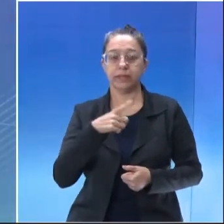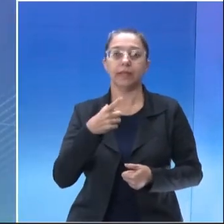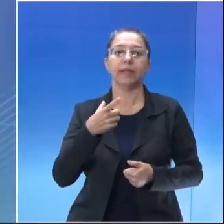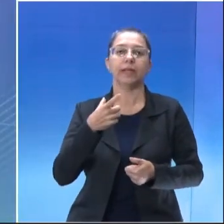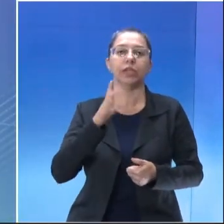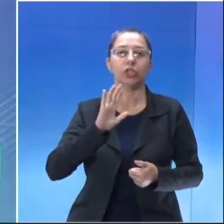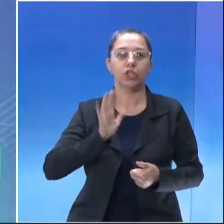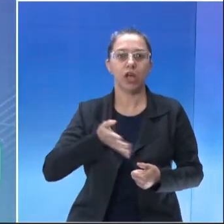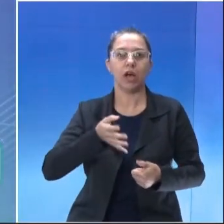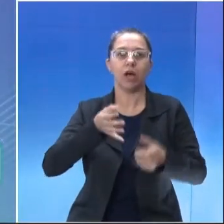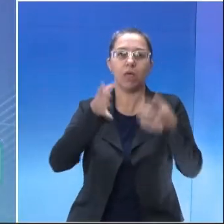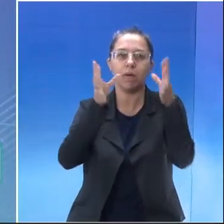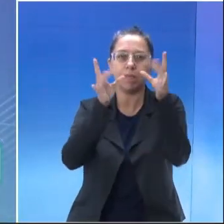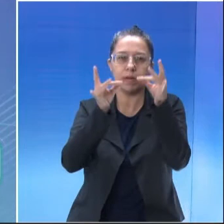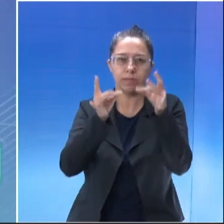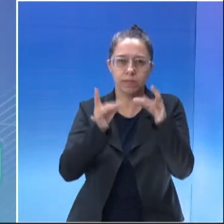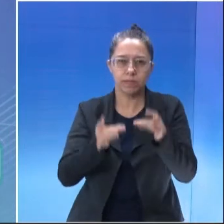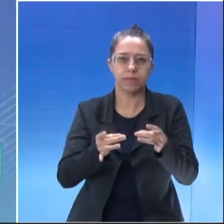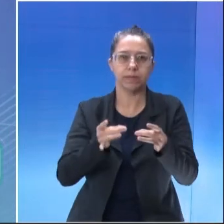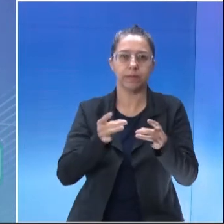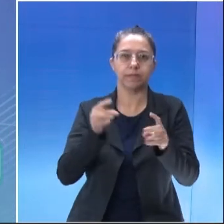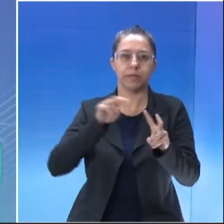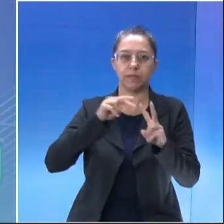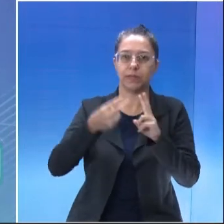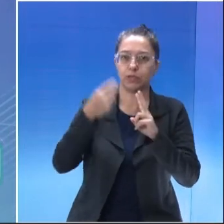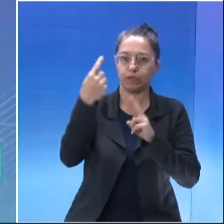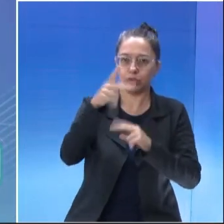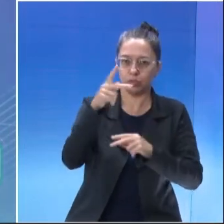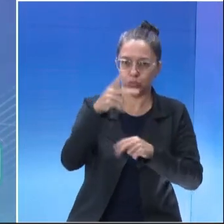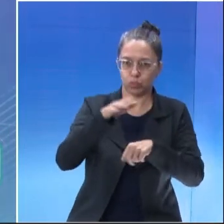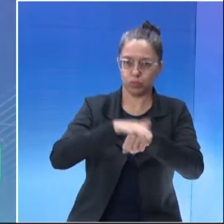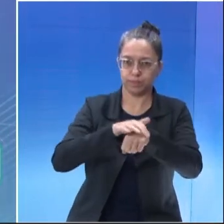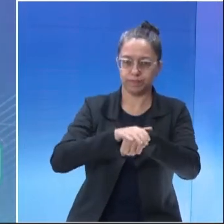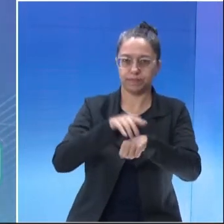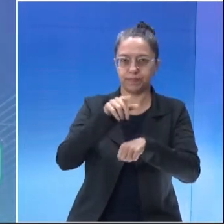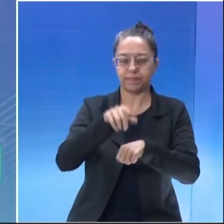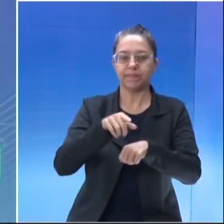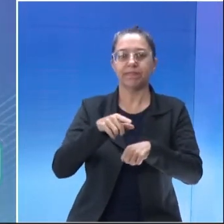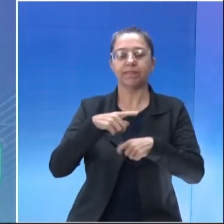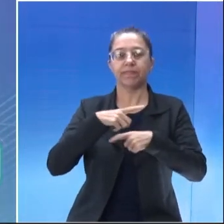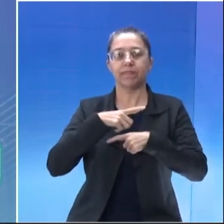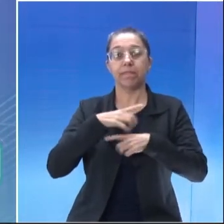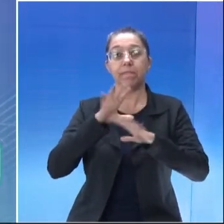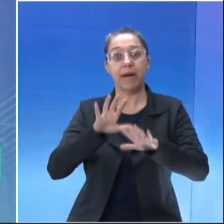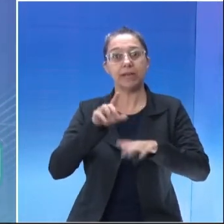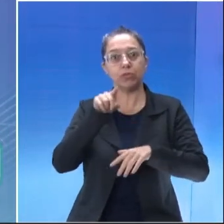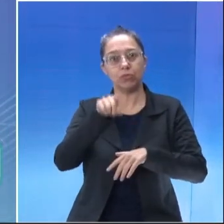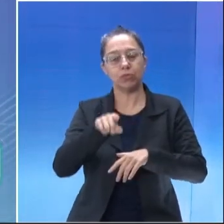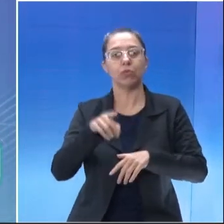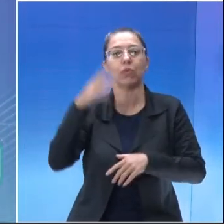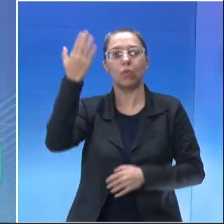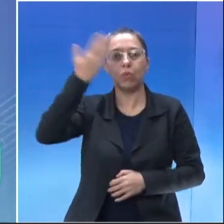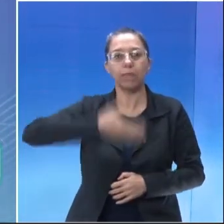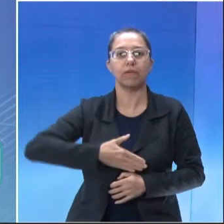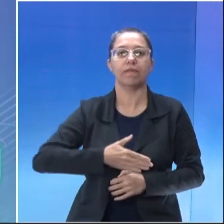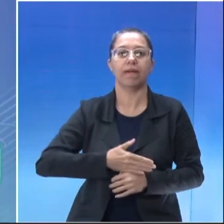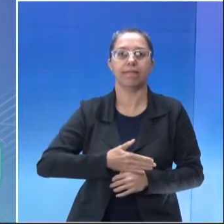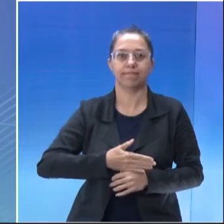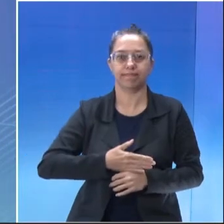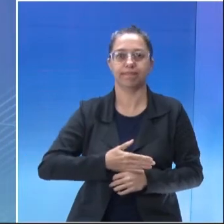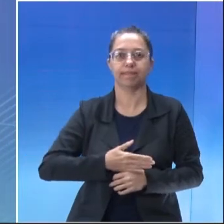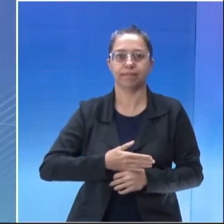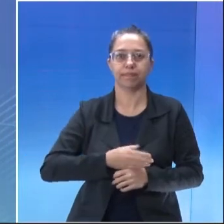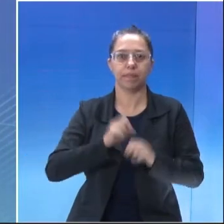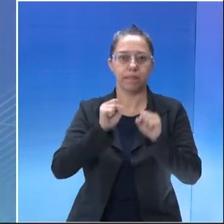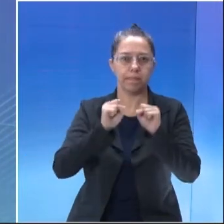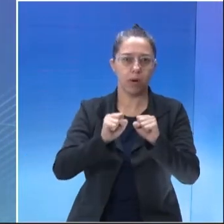você utilizar do seu ponto de vista, tendo uma comprovação. Você trazer algo para comprovar. Você pode